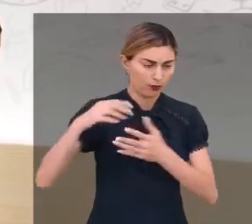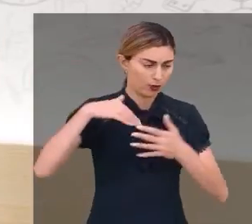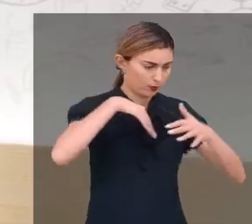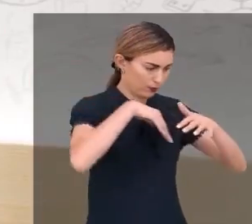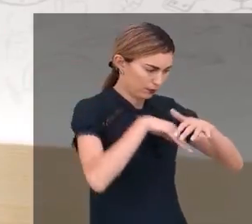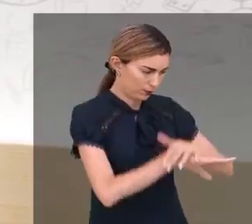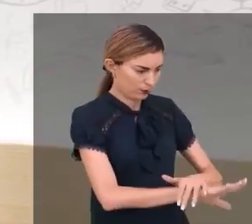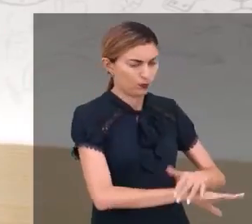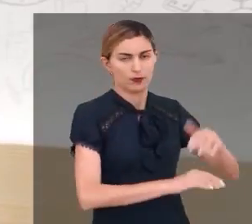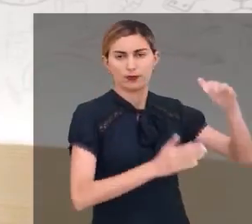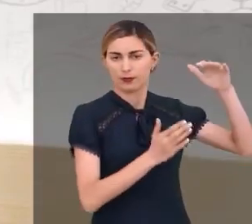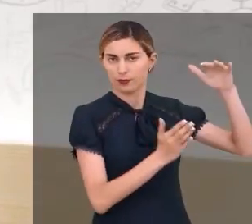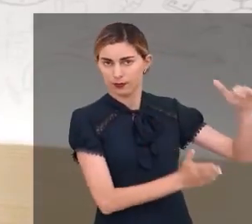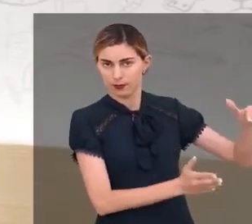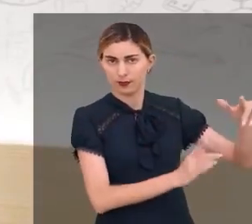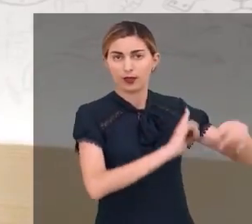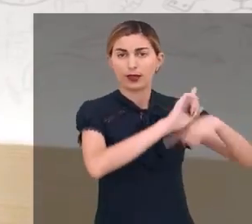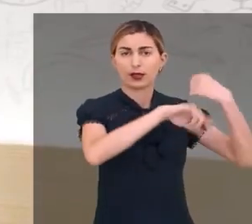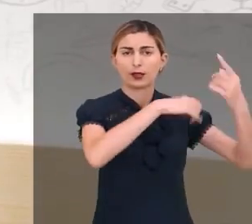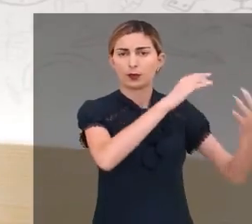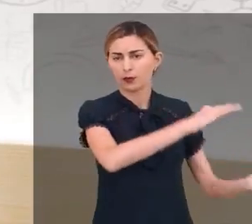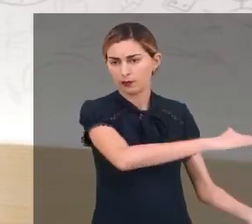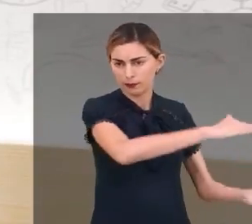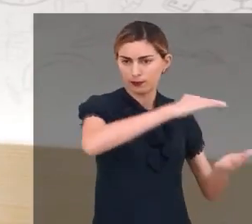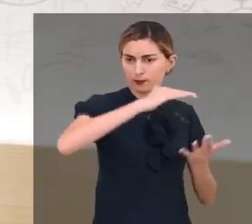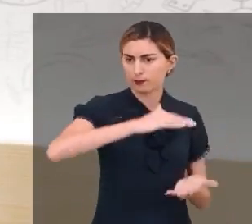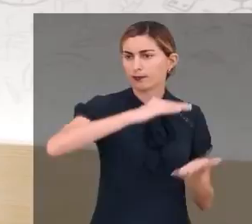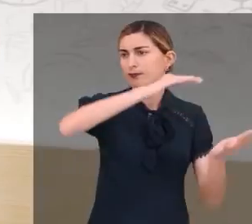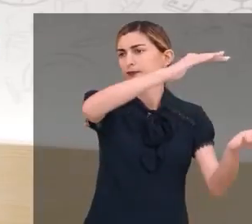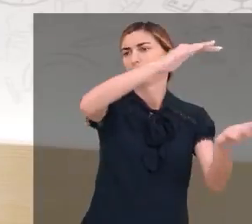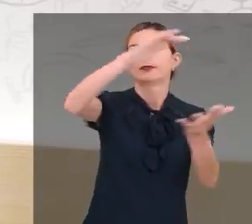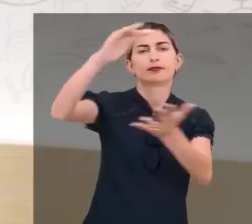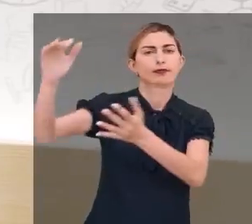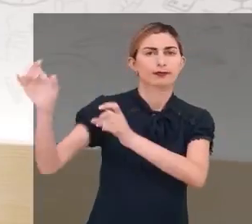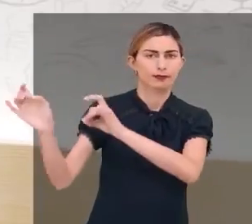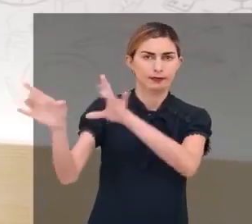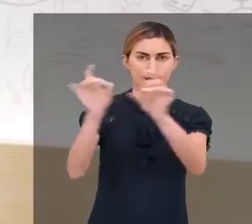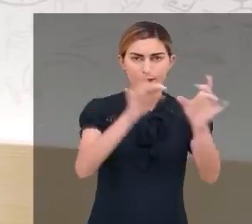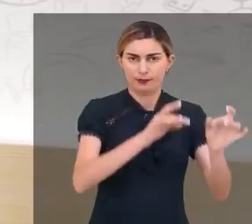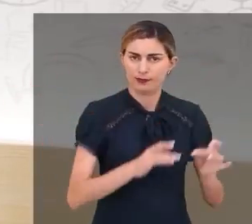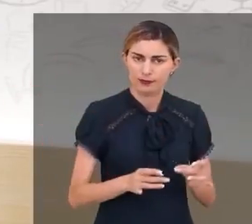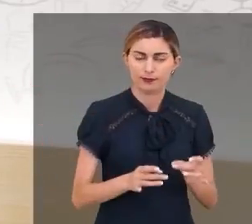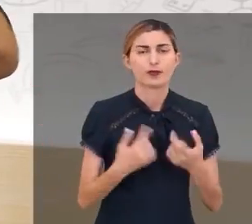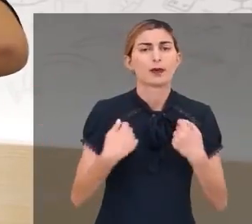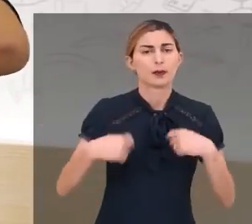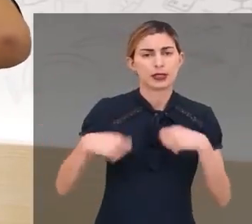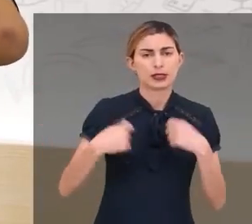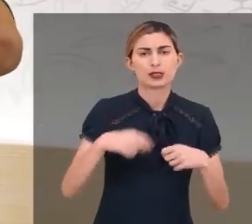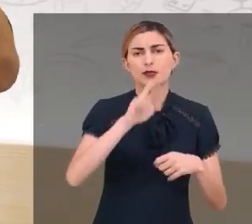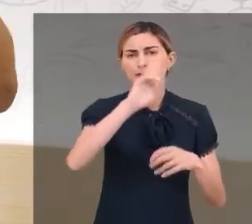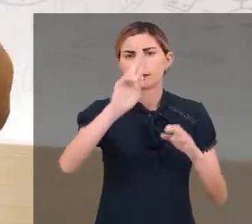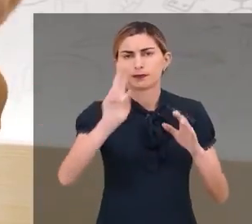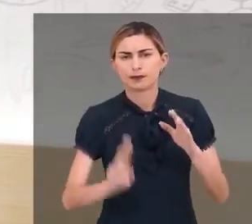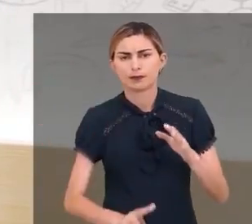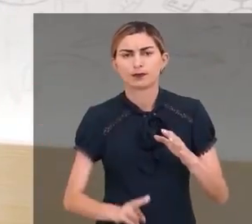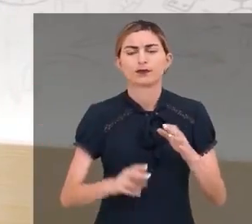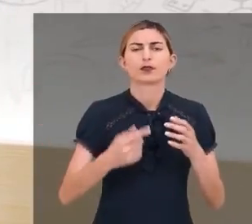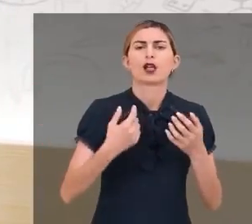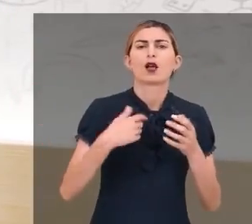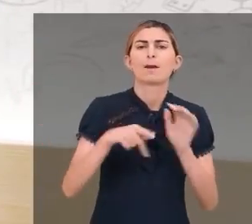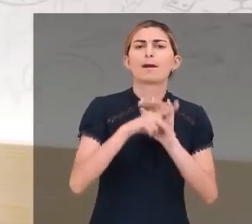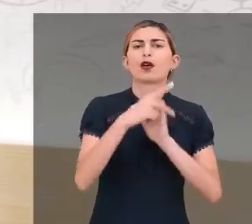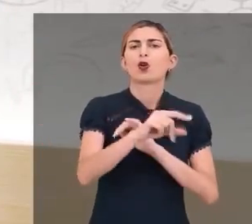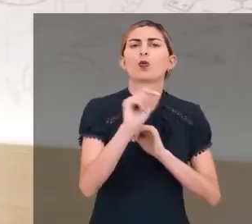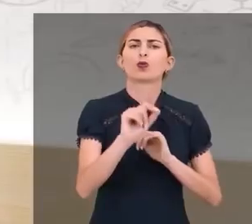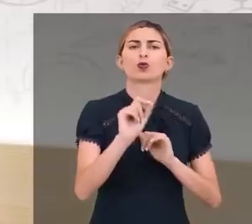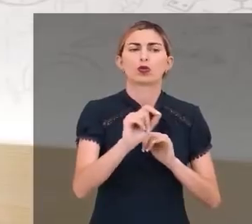estocado. Nesse processo de estocagem, é preciso que se determine a classificação, que é para a que